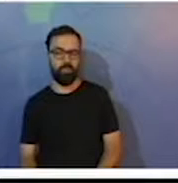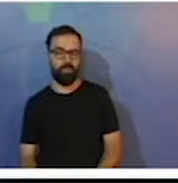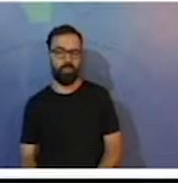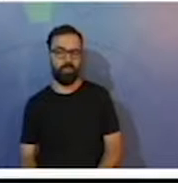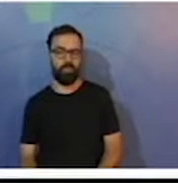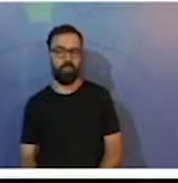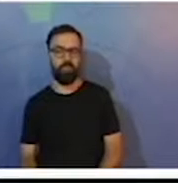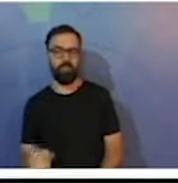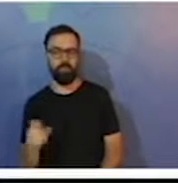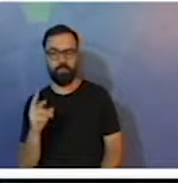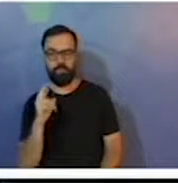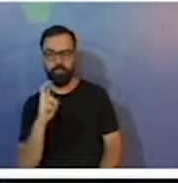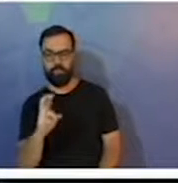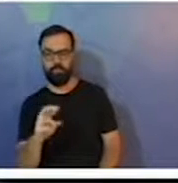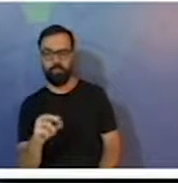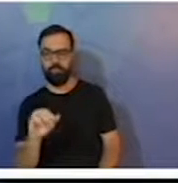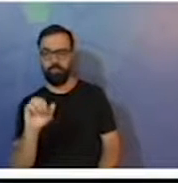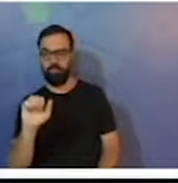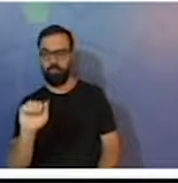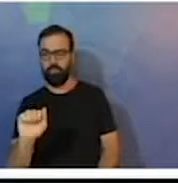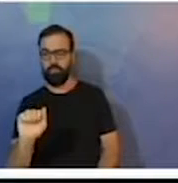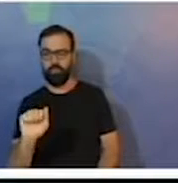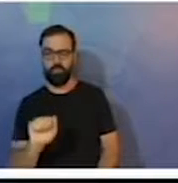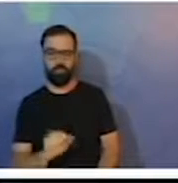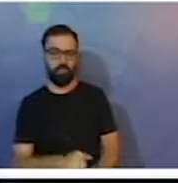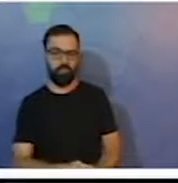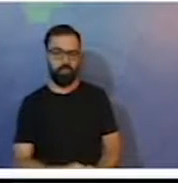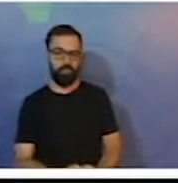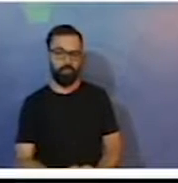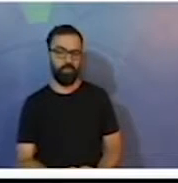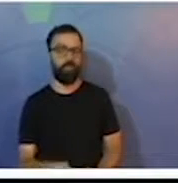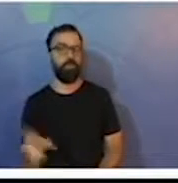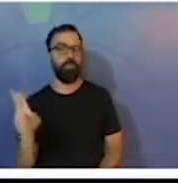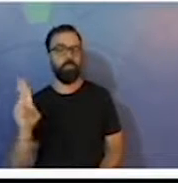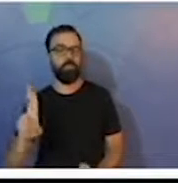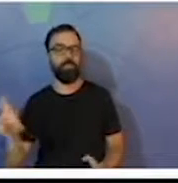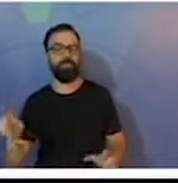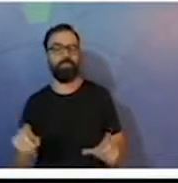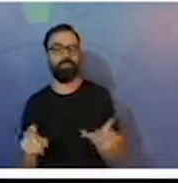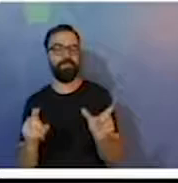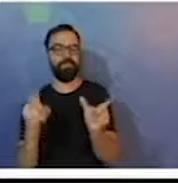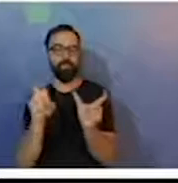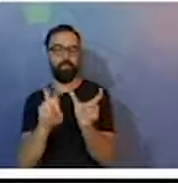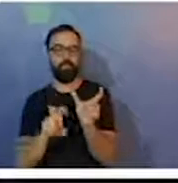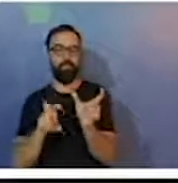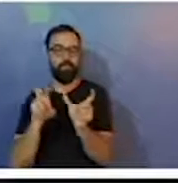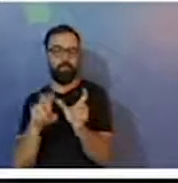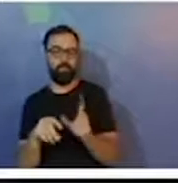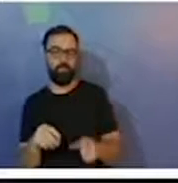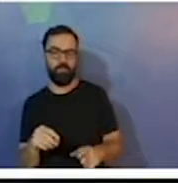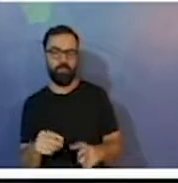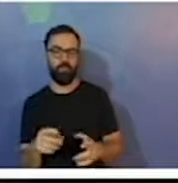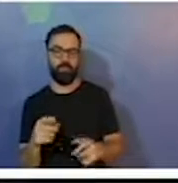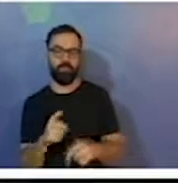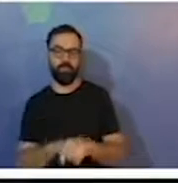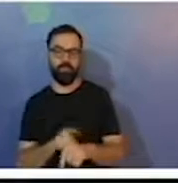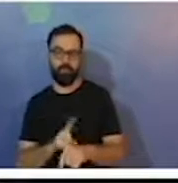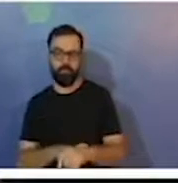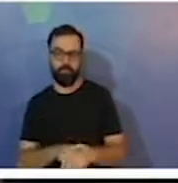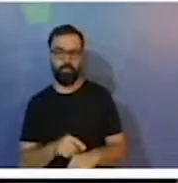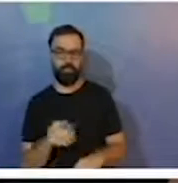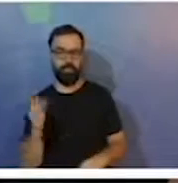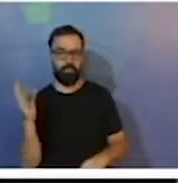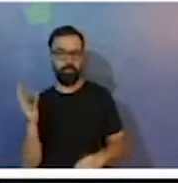das etapas na realização da atividade e tênis usam advérbios ou marcadores de tempo para fazer isso